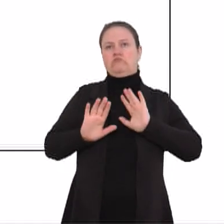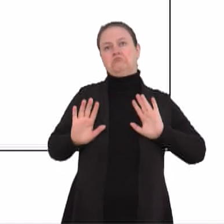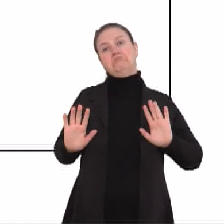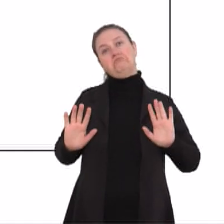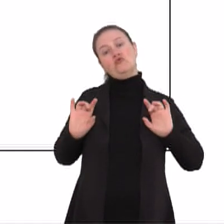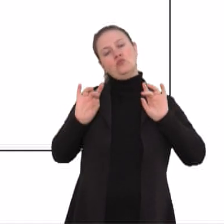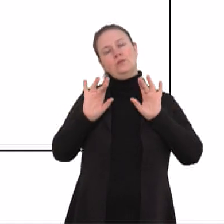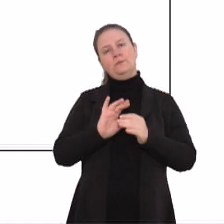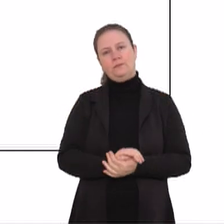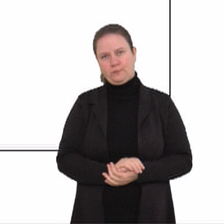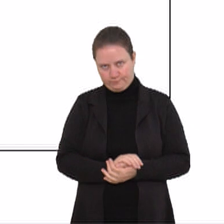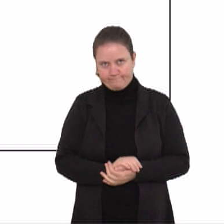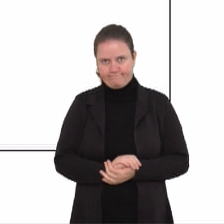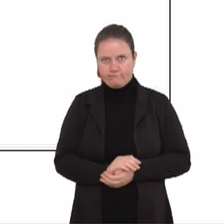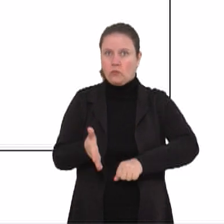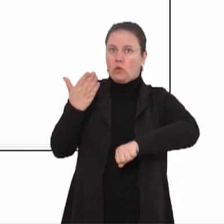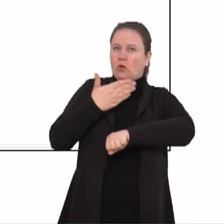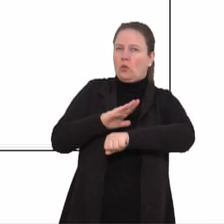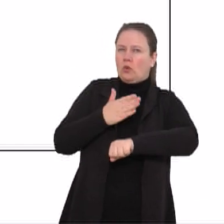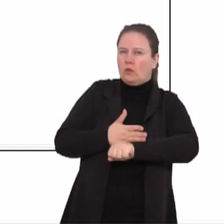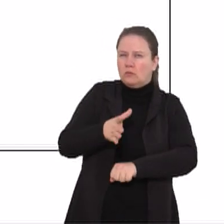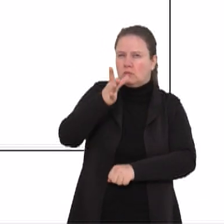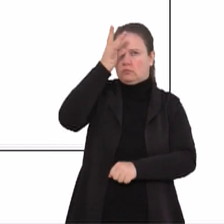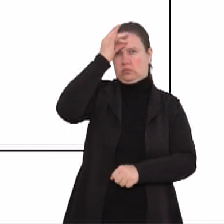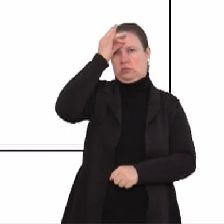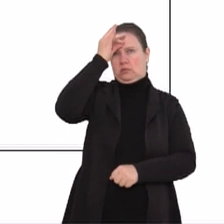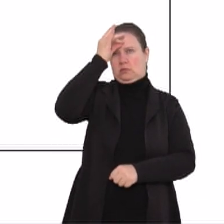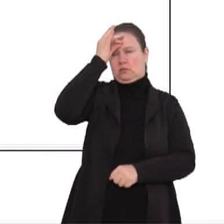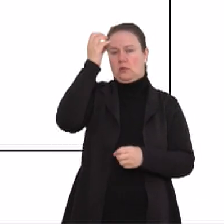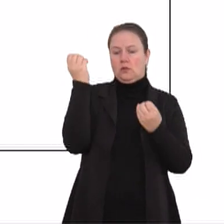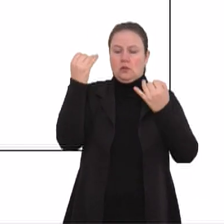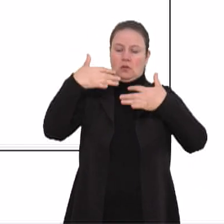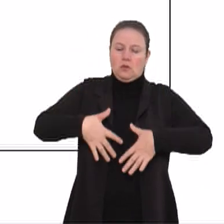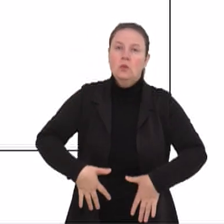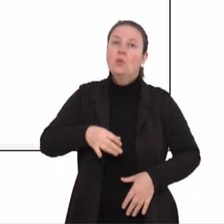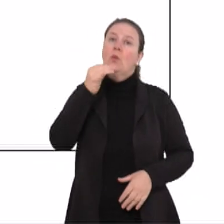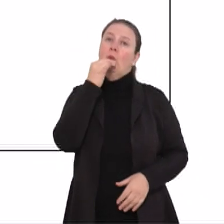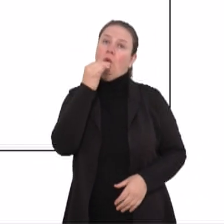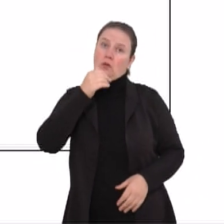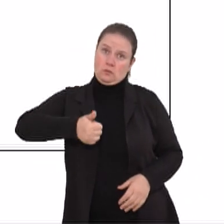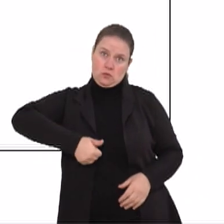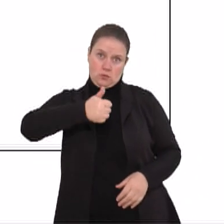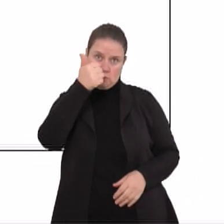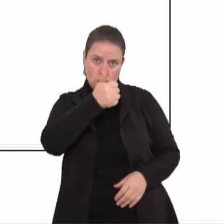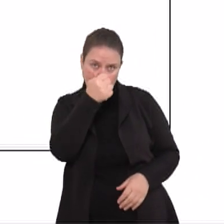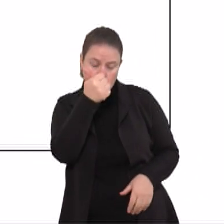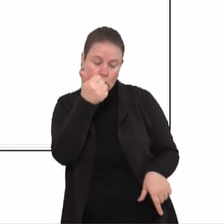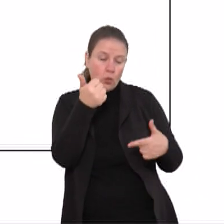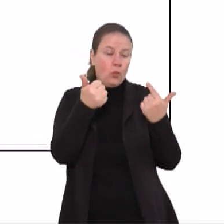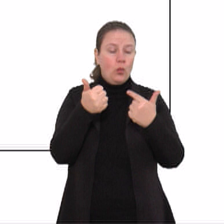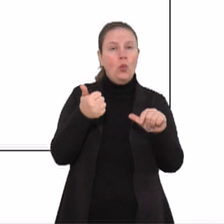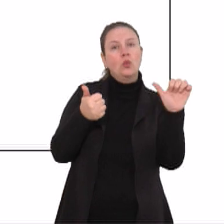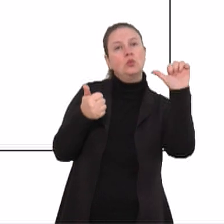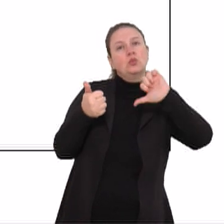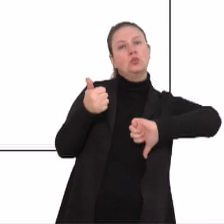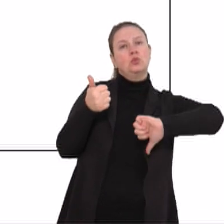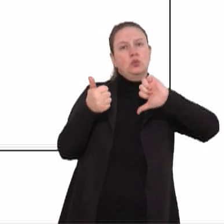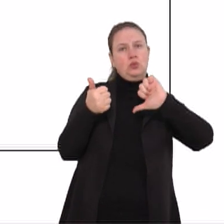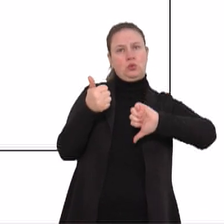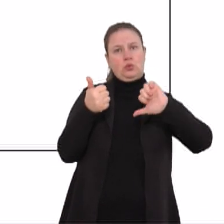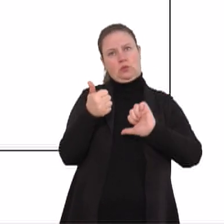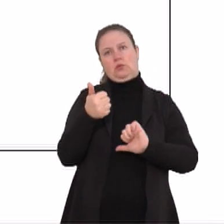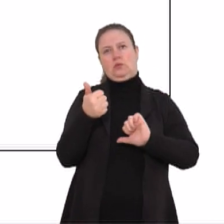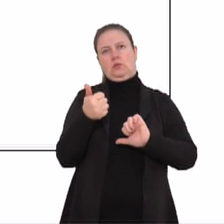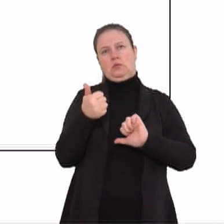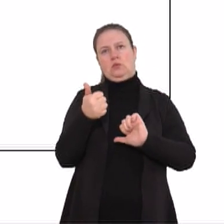Então vamos a um exercício sobre isso para fixar. Comente sobre um exemplo positivo e outro